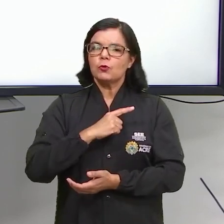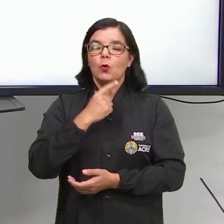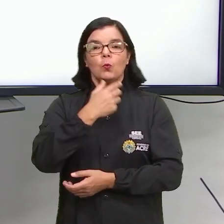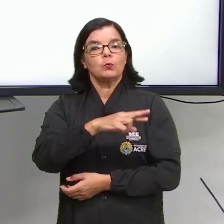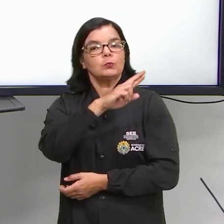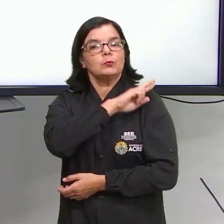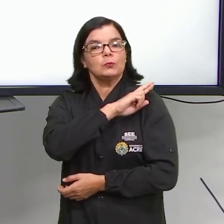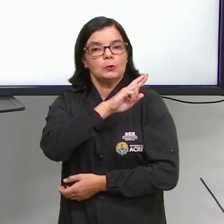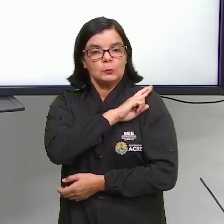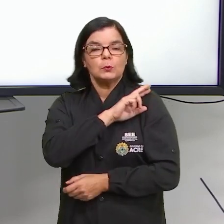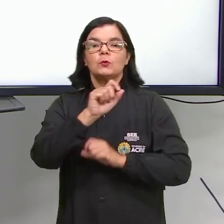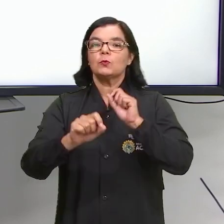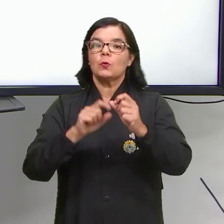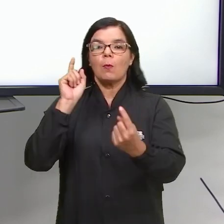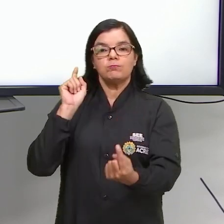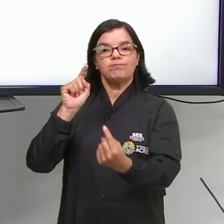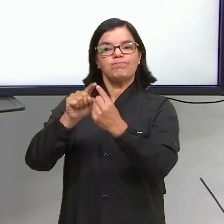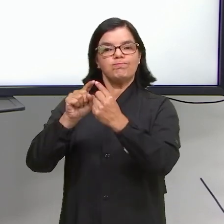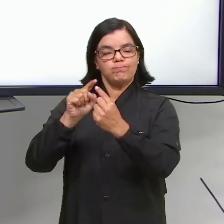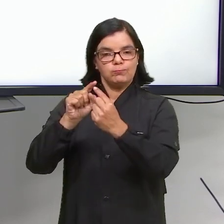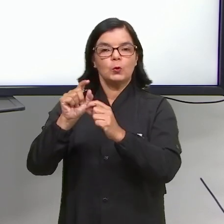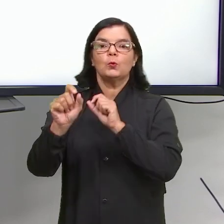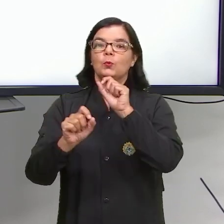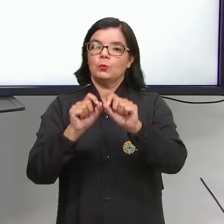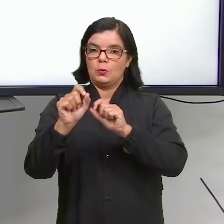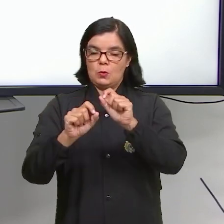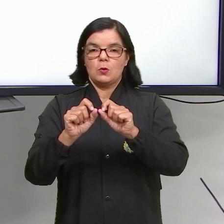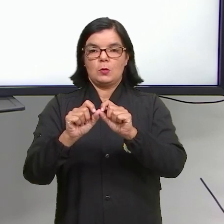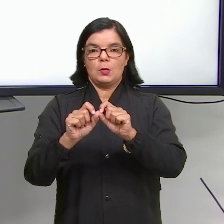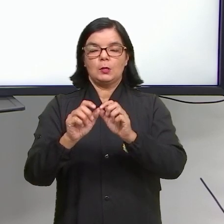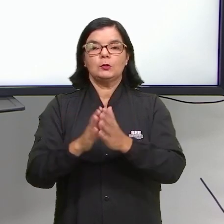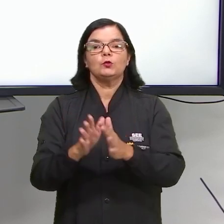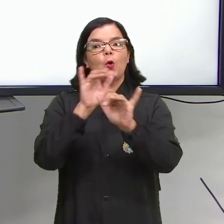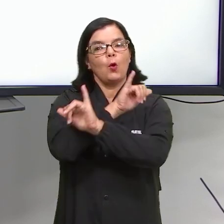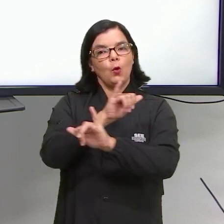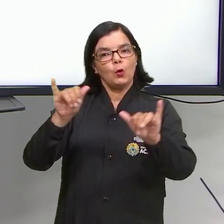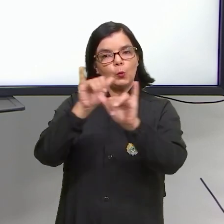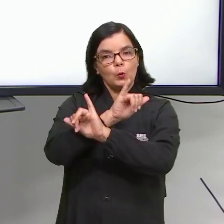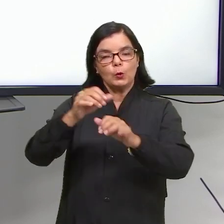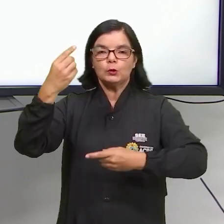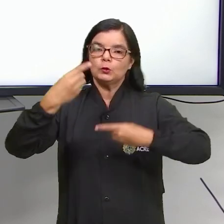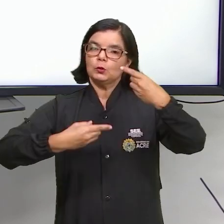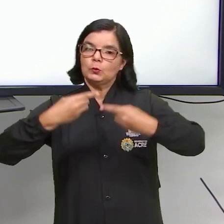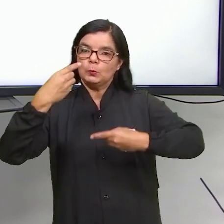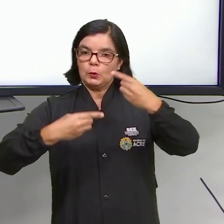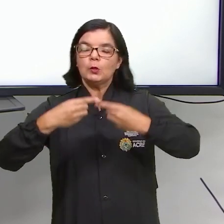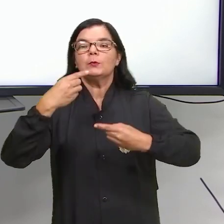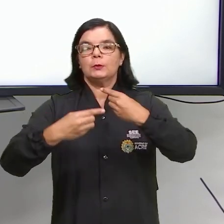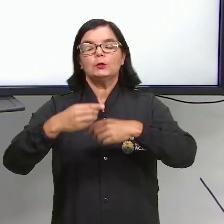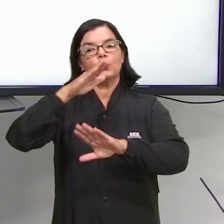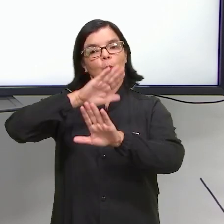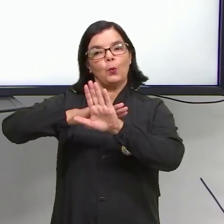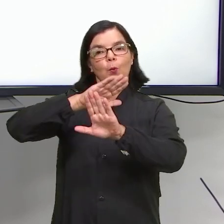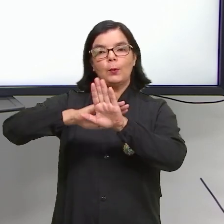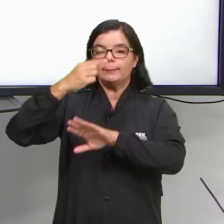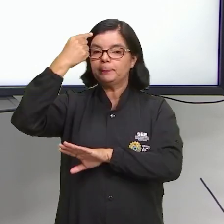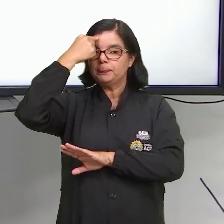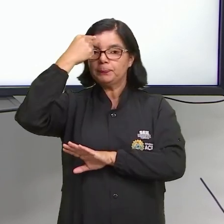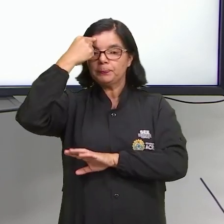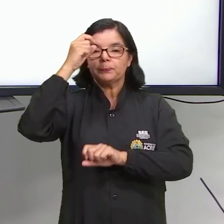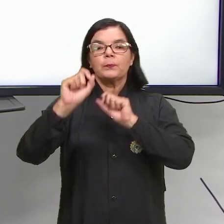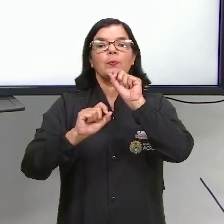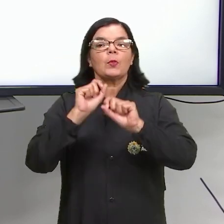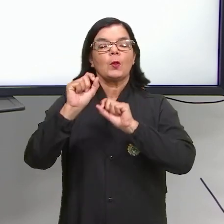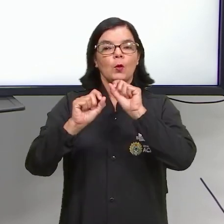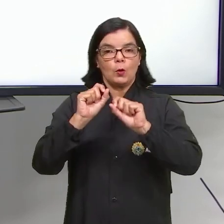como objetivo, principalmente, o exercício de propagandas políticas ideológicas enviesadas justamente para fazer